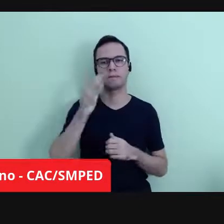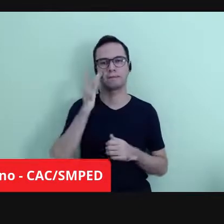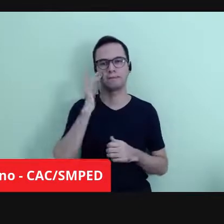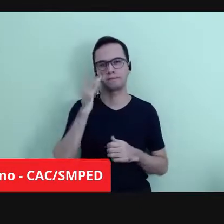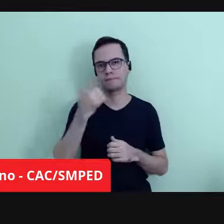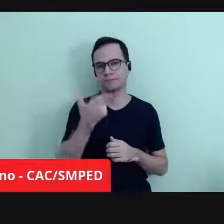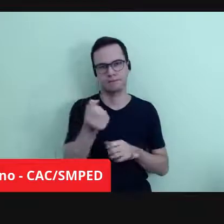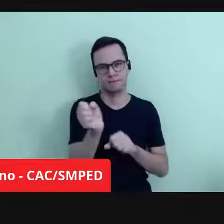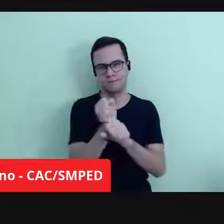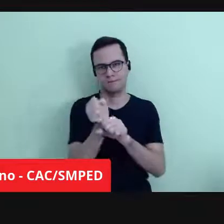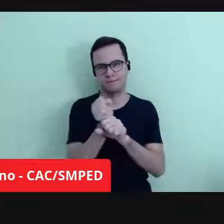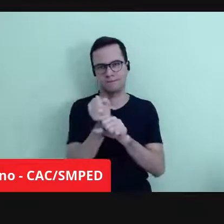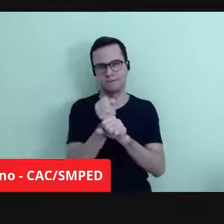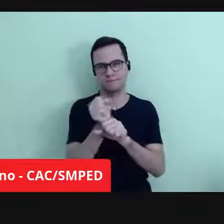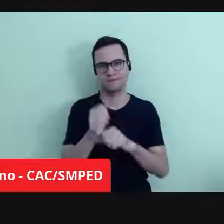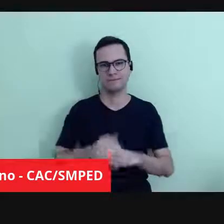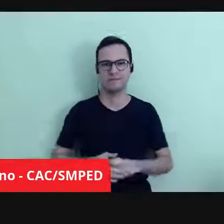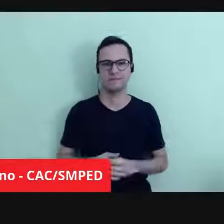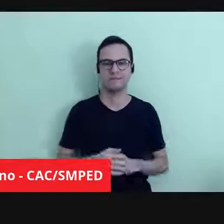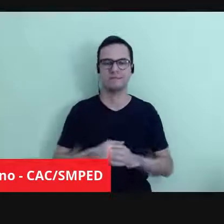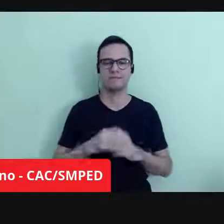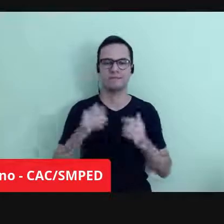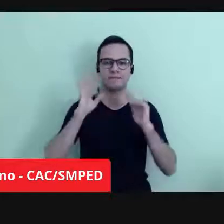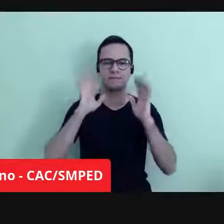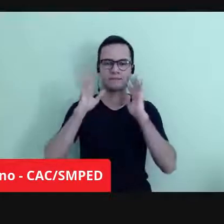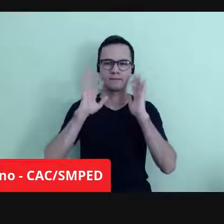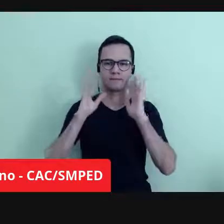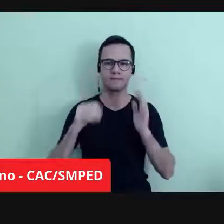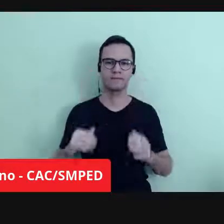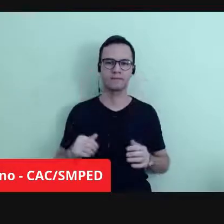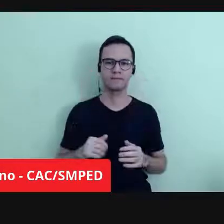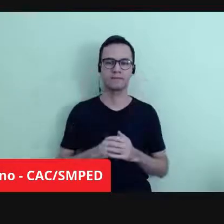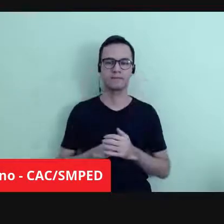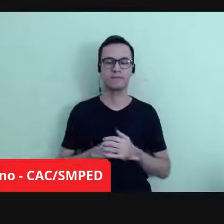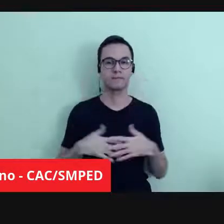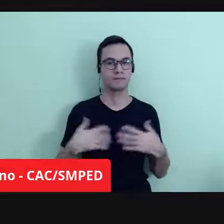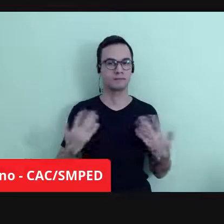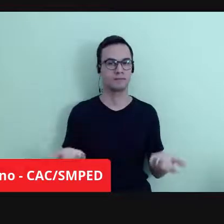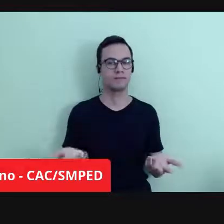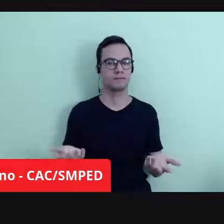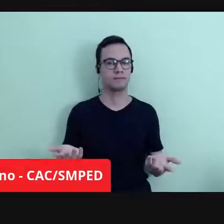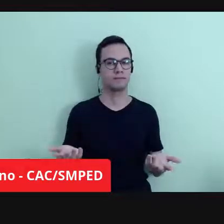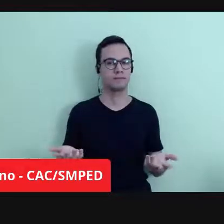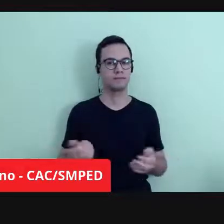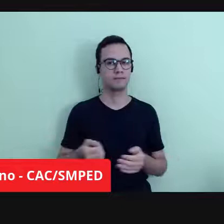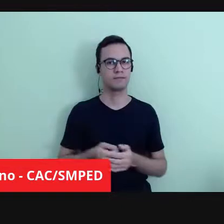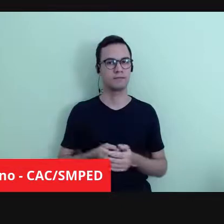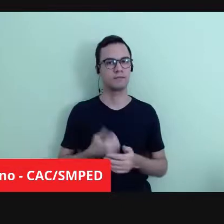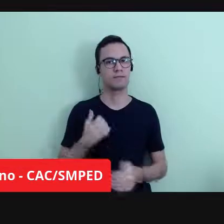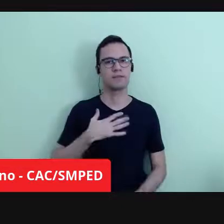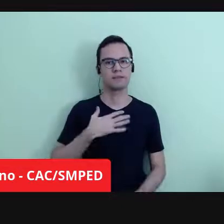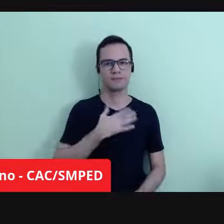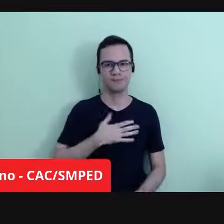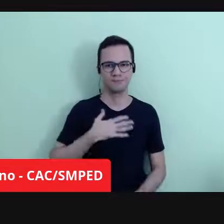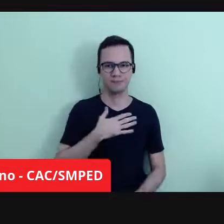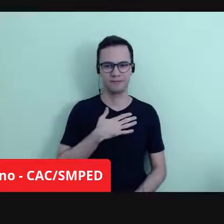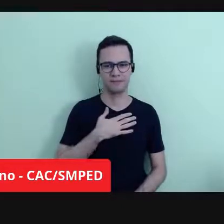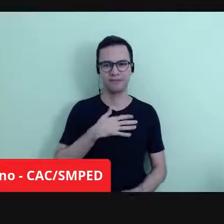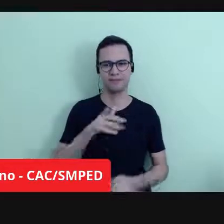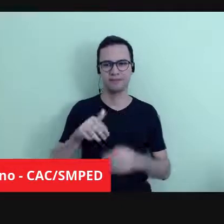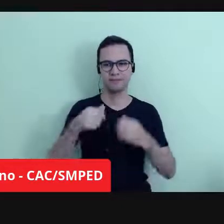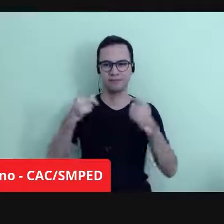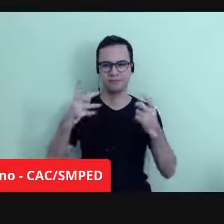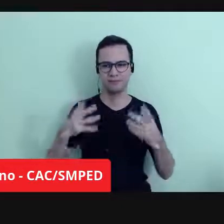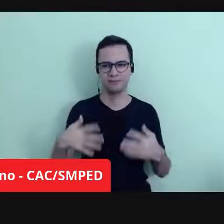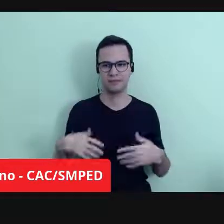20 anos, né? Vamos pensar meio que por aí. Bom, é um prazer aqui, tá, essa fala de domingo,